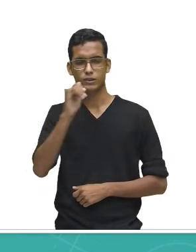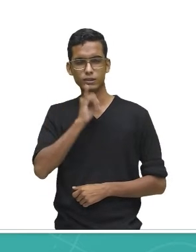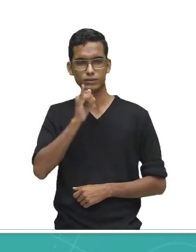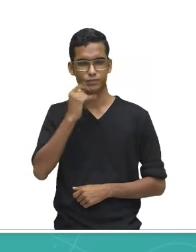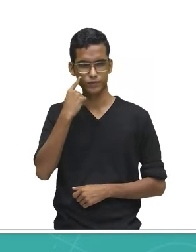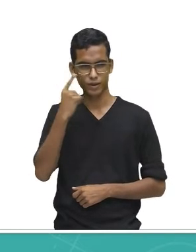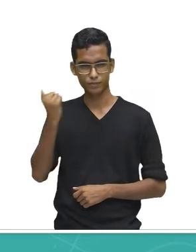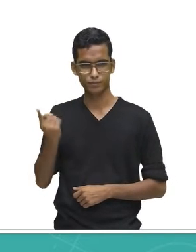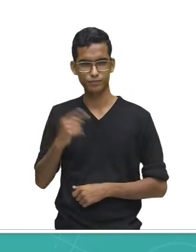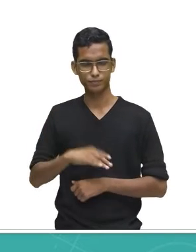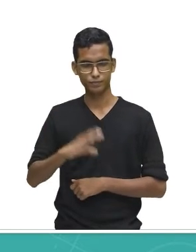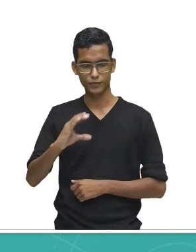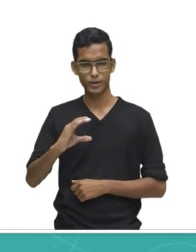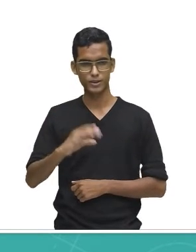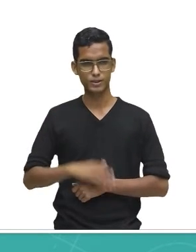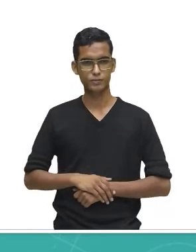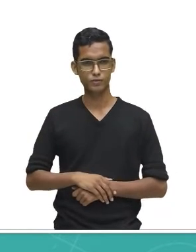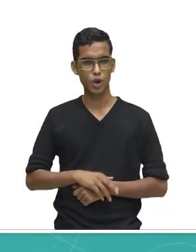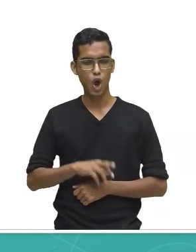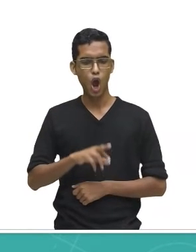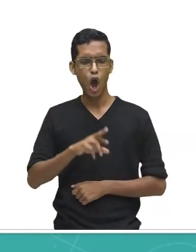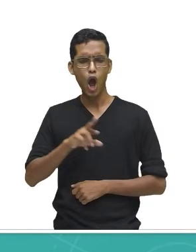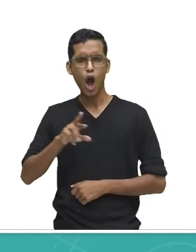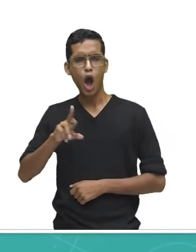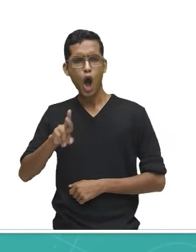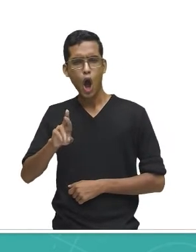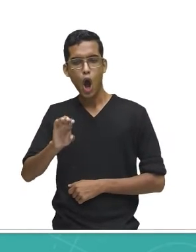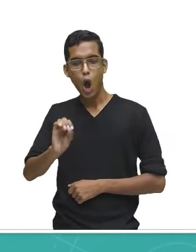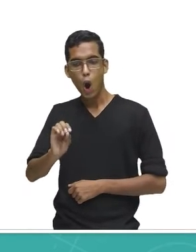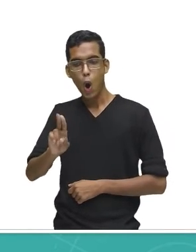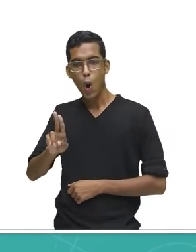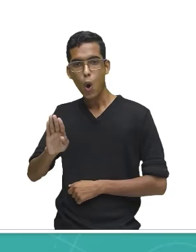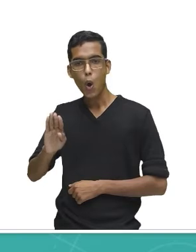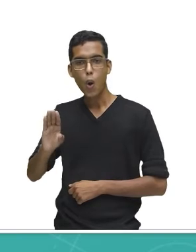um roubo ali, né, ao invés de roubo.